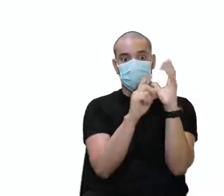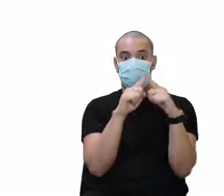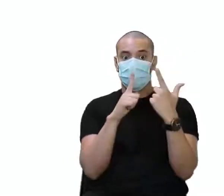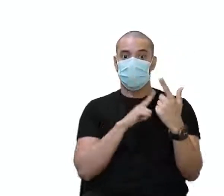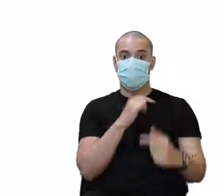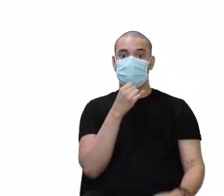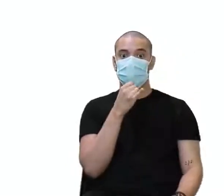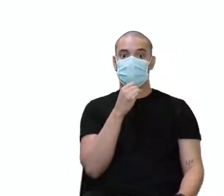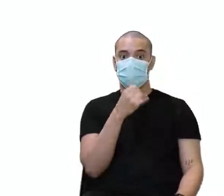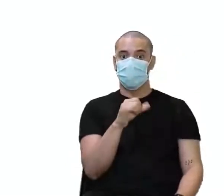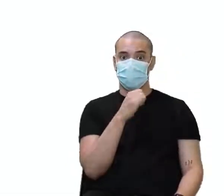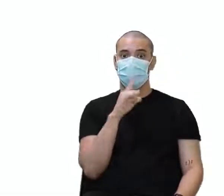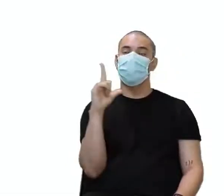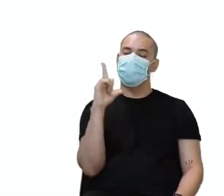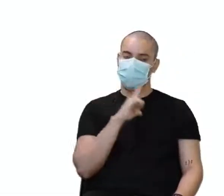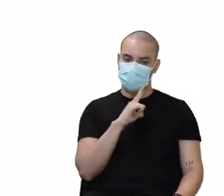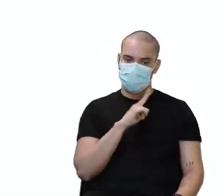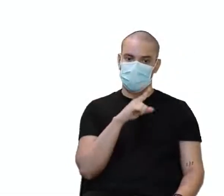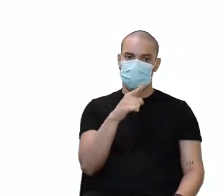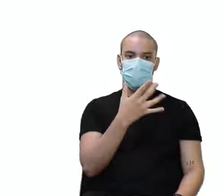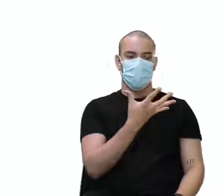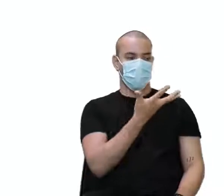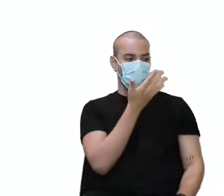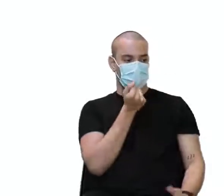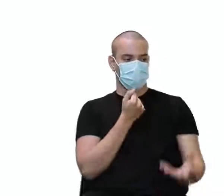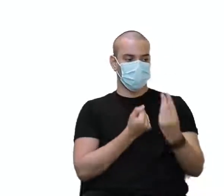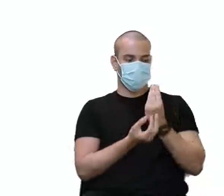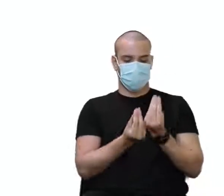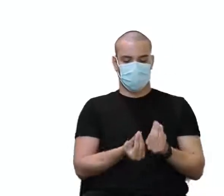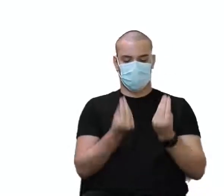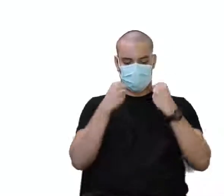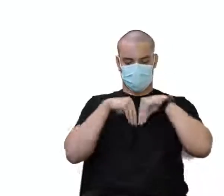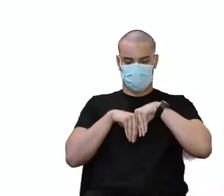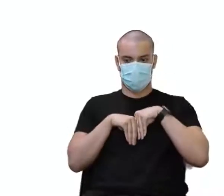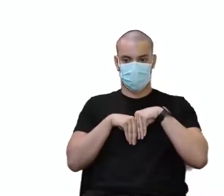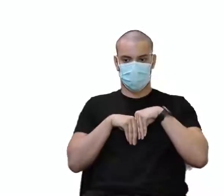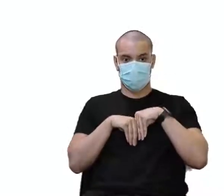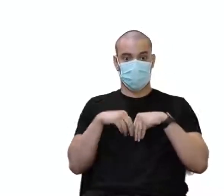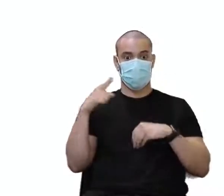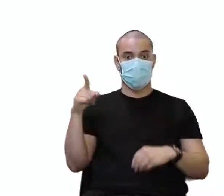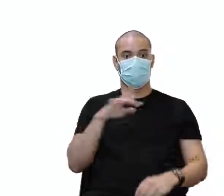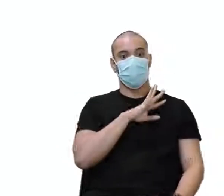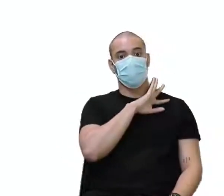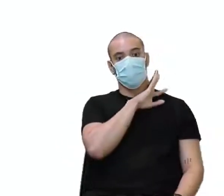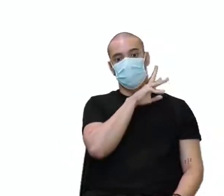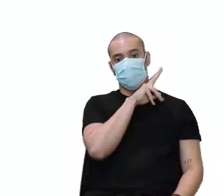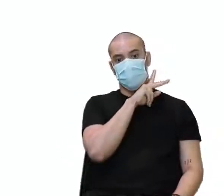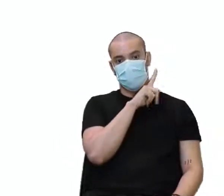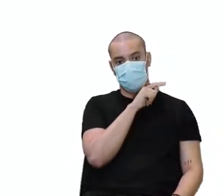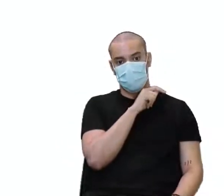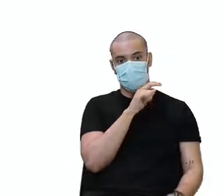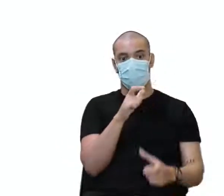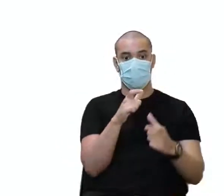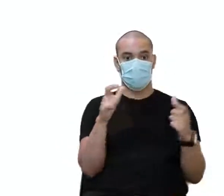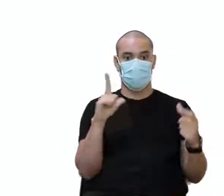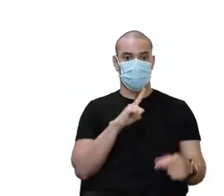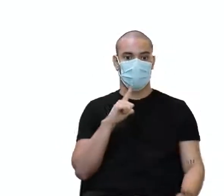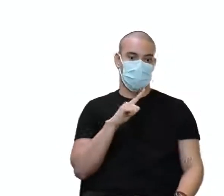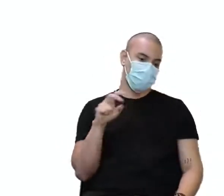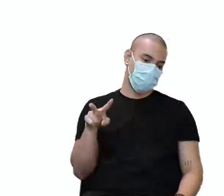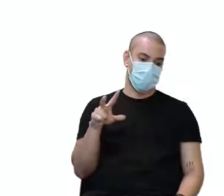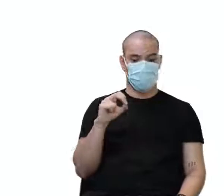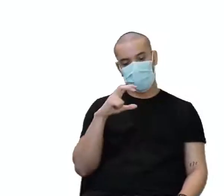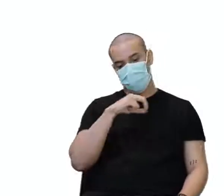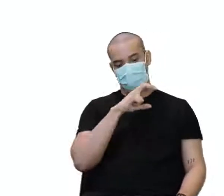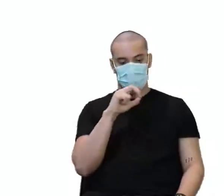energia armazenada? Tem, ele vai já absorver ali, tá? Ele é um animal maior, tem mobilidade,